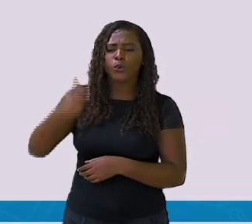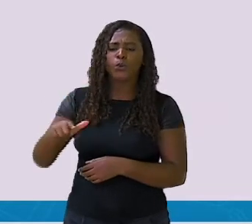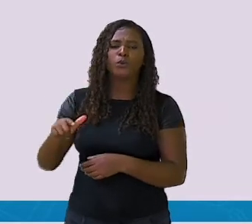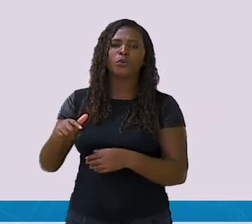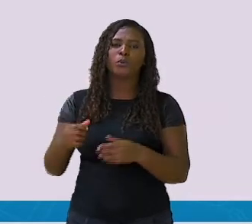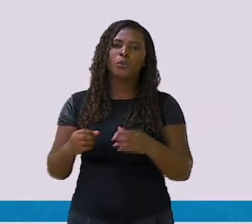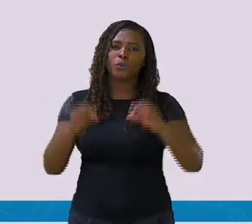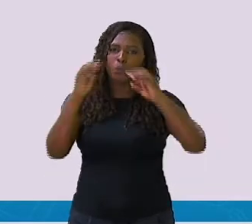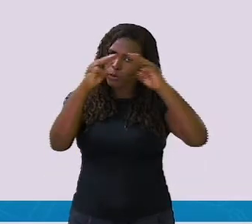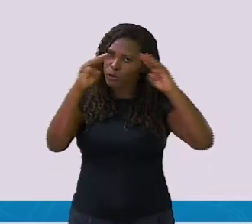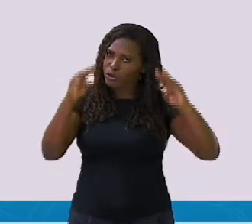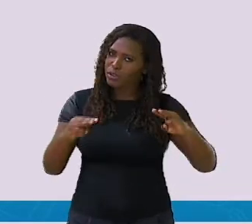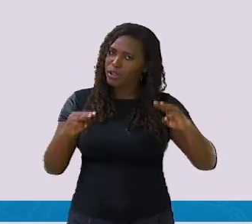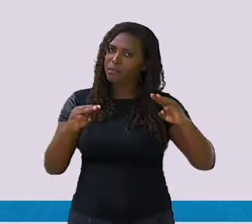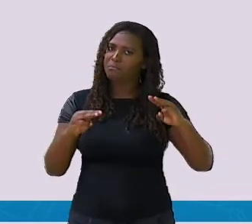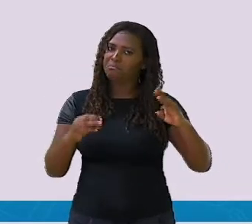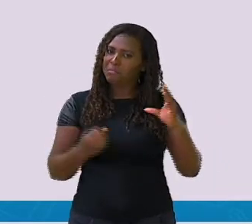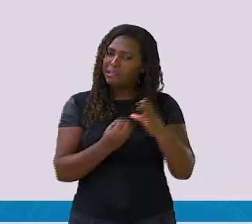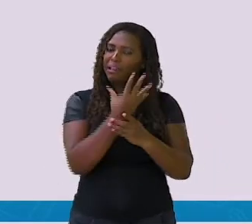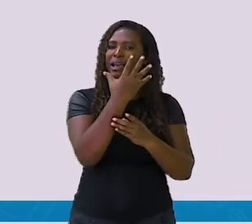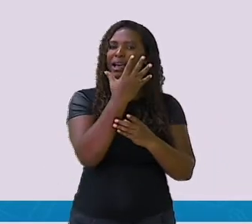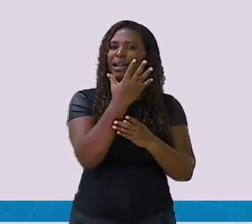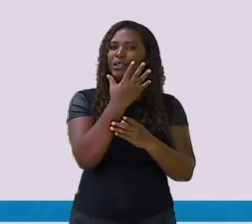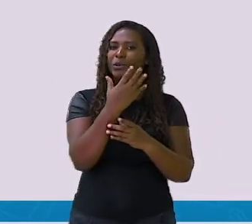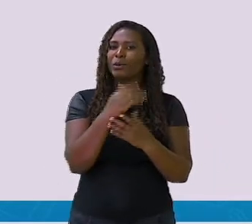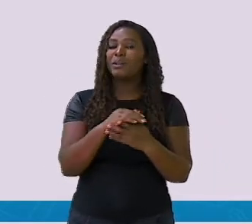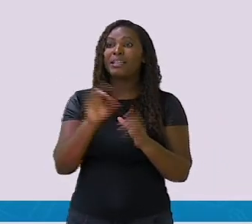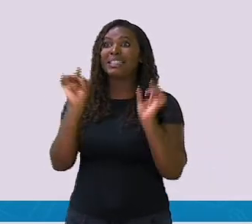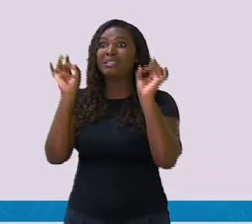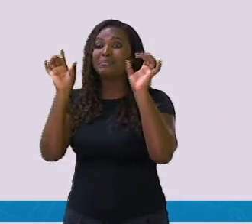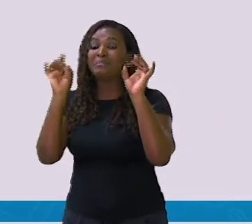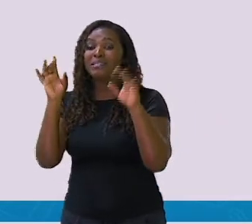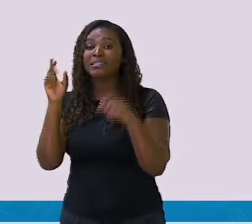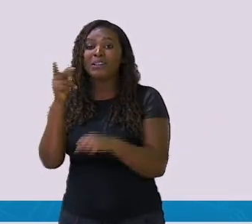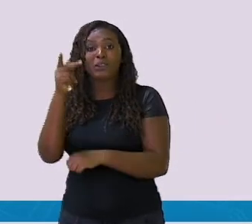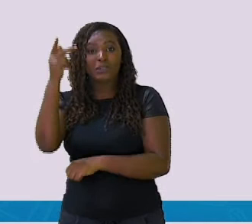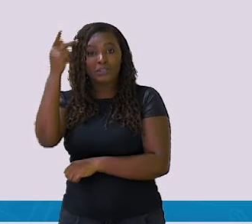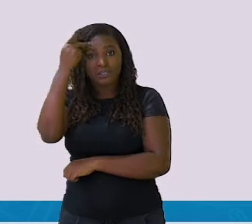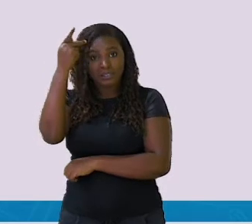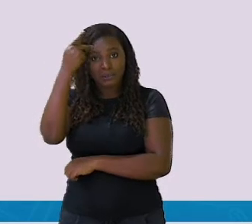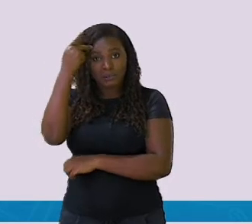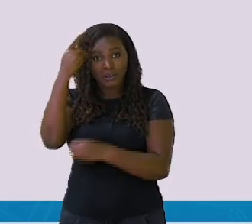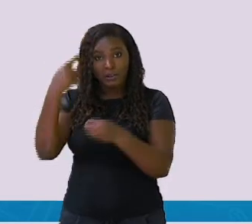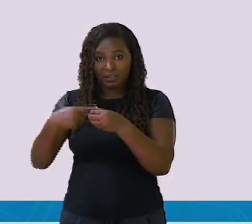MASP, né? O MASP, o Museu de Arte de São Paulo, que foi fundado em